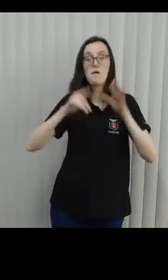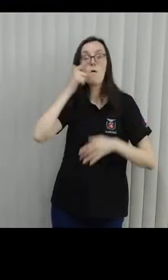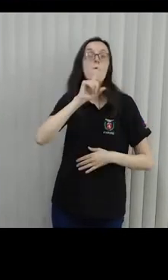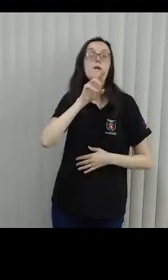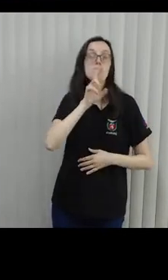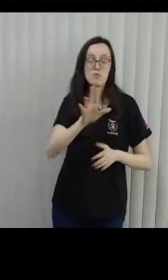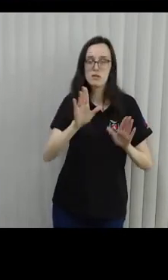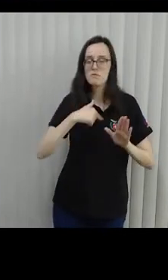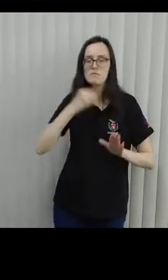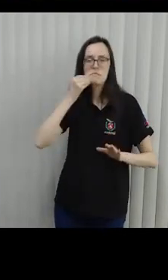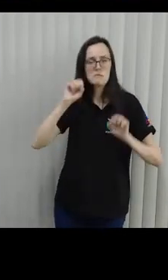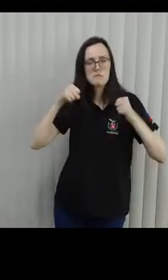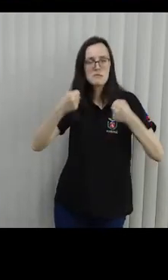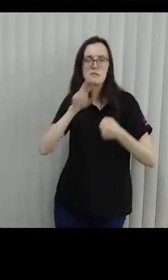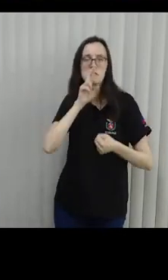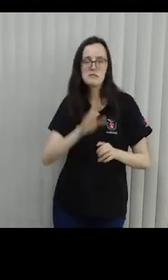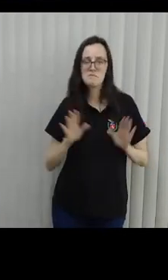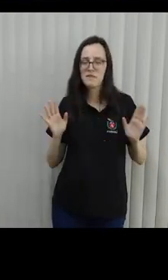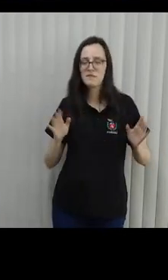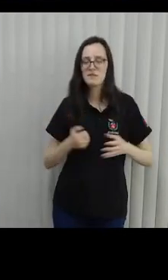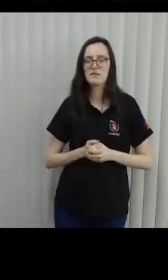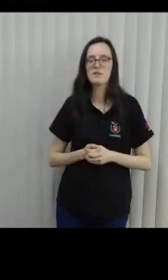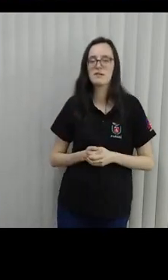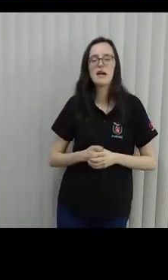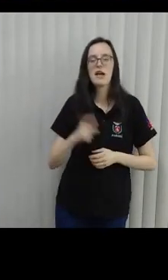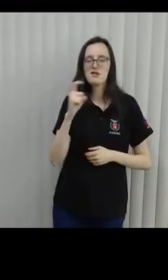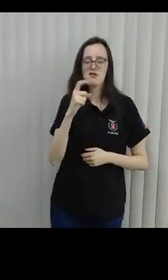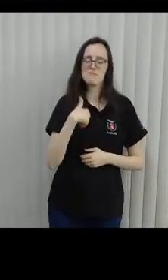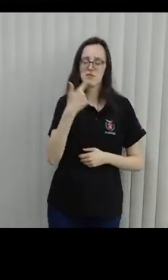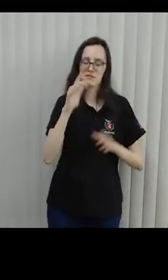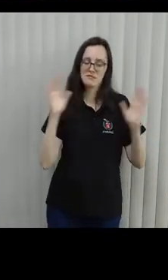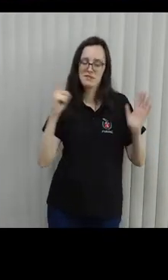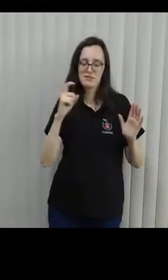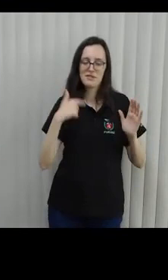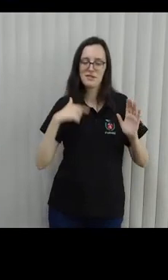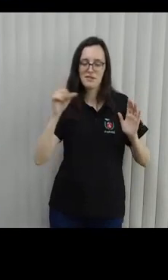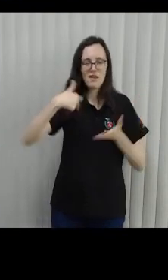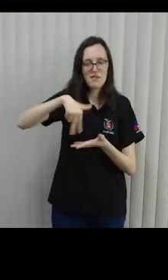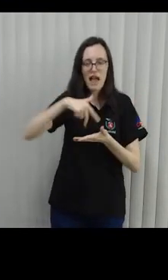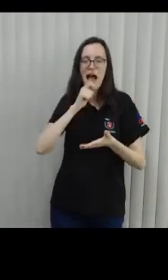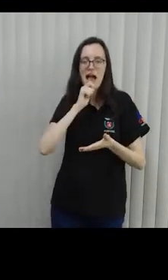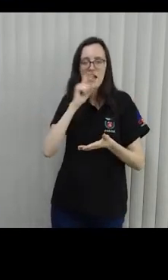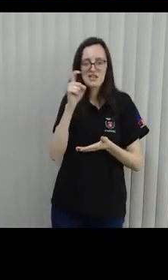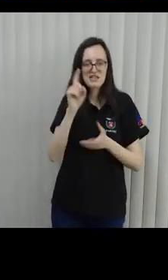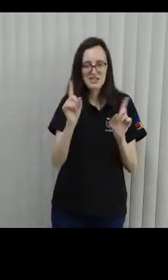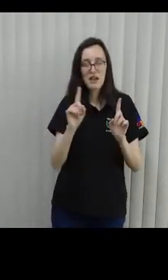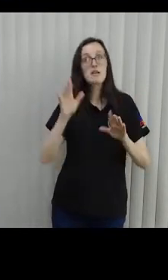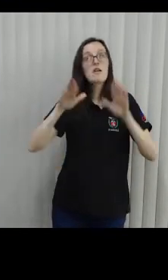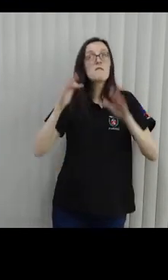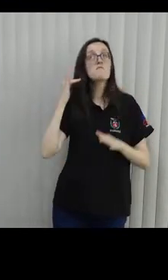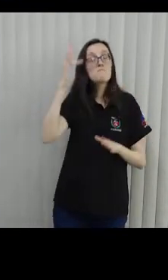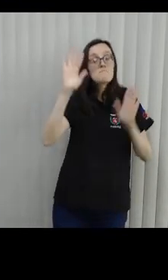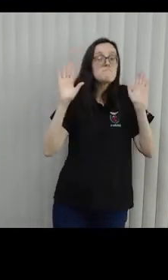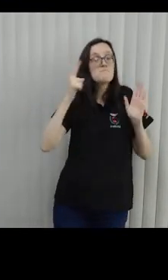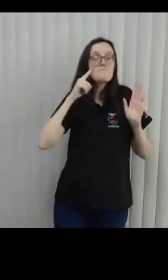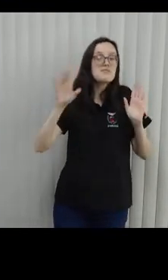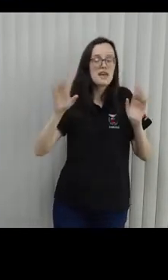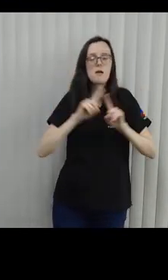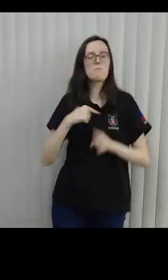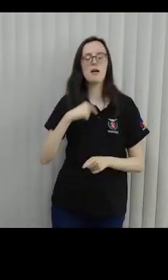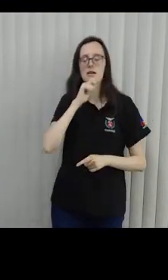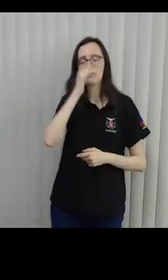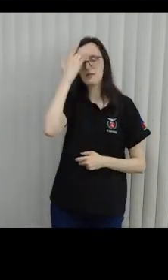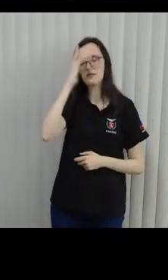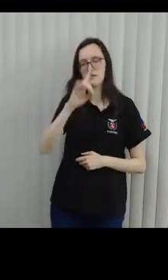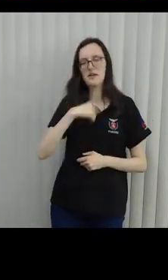tá? Você não tem TikTok, não, né? Não, TikTok não tem. Dancinha no TikTok eu não faço ainda, gente. Eu vou, quem sabe um dia, né? Mas eu não sei fazer, é